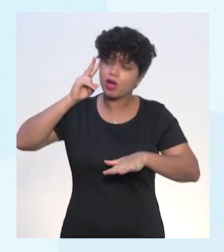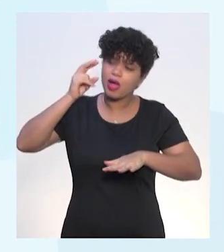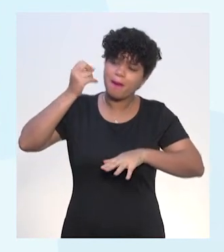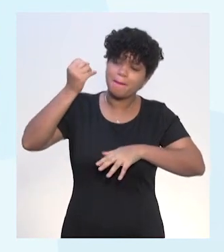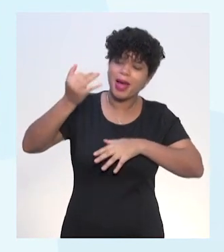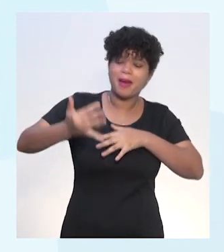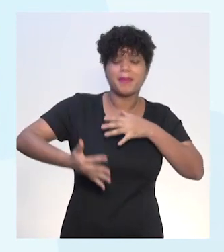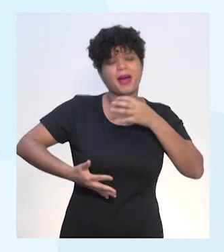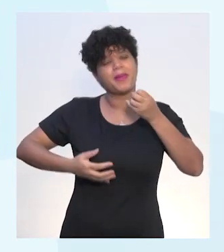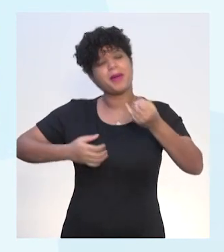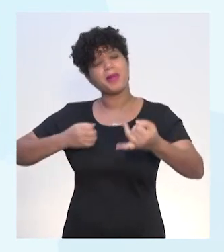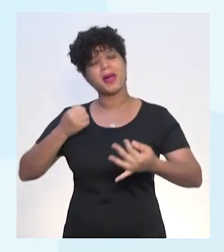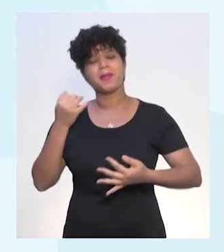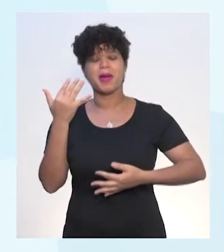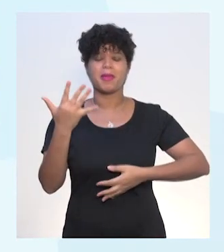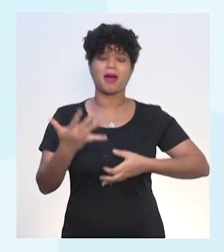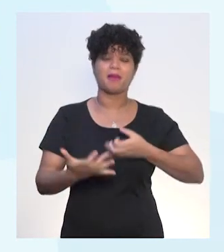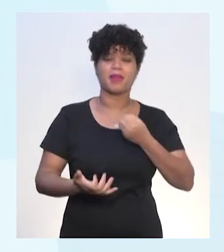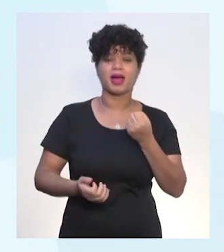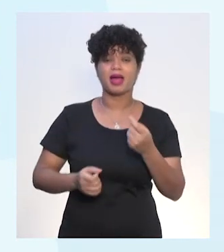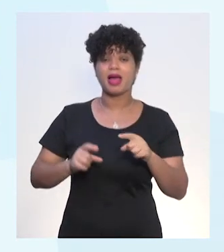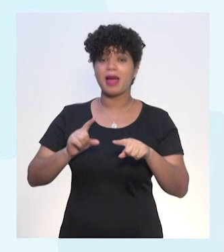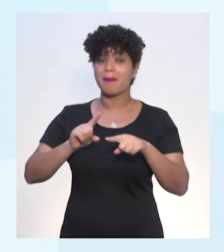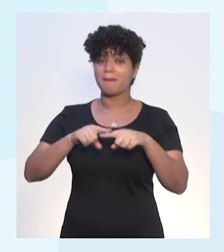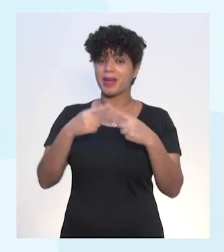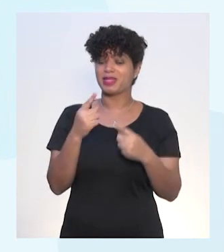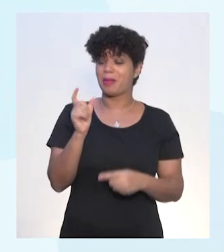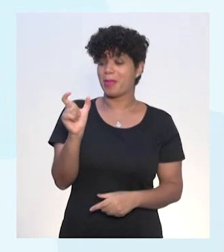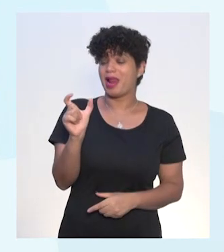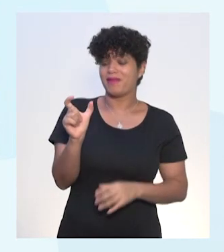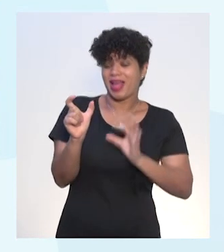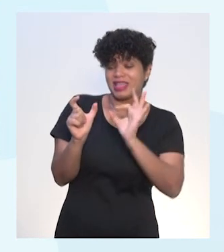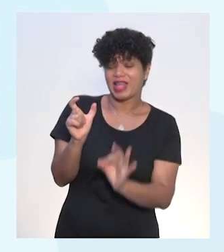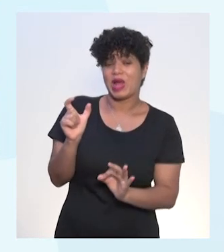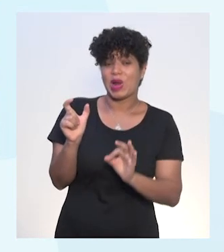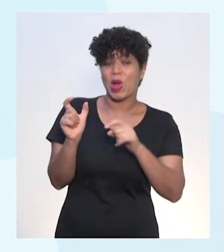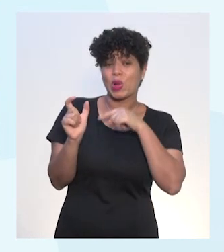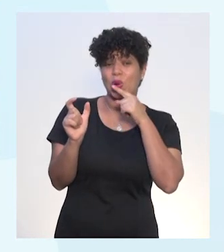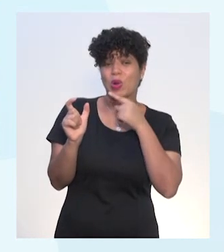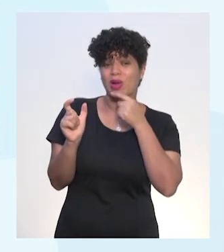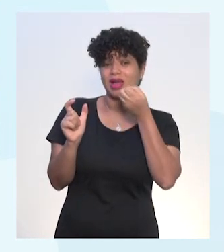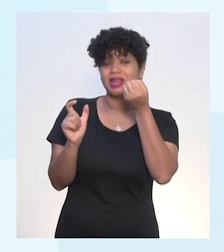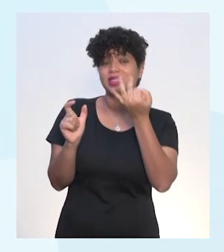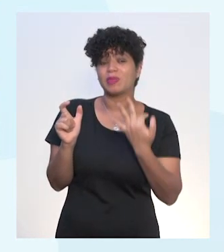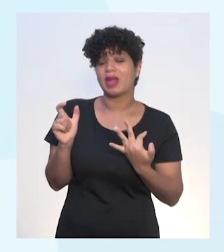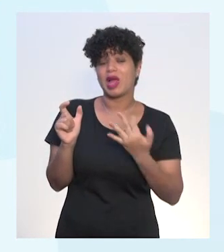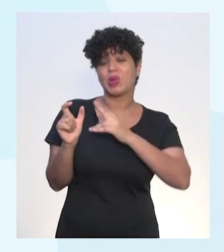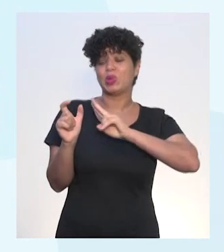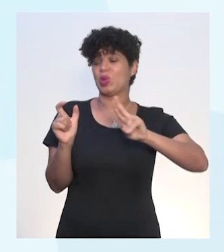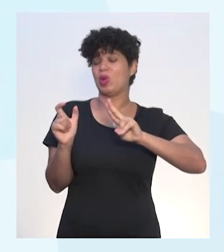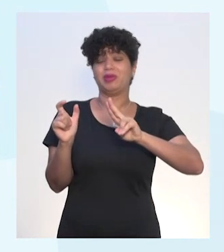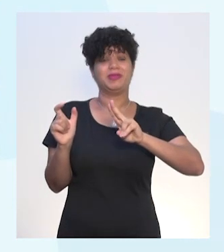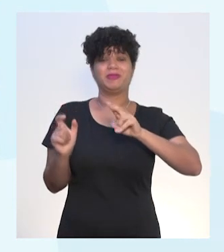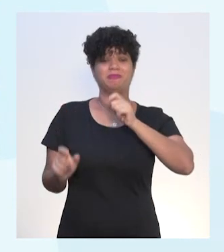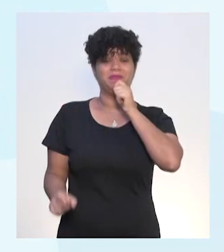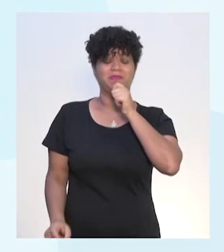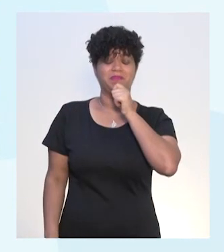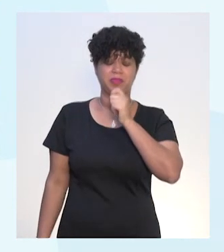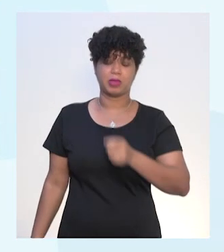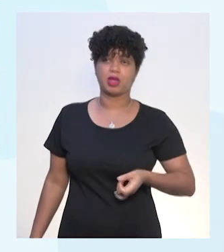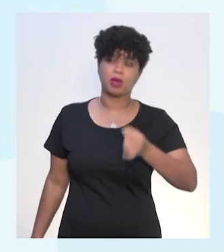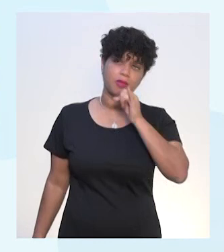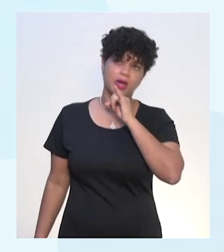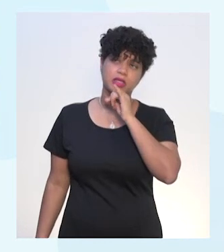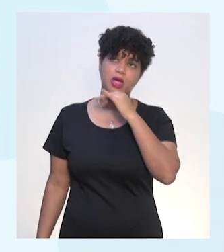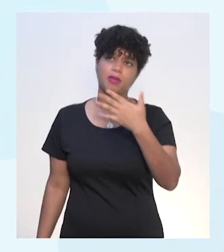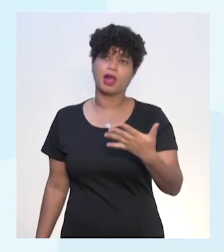usamos algumas dessas competências mas não encontramos a palavra exata para dizer o seu nome por exemplo como